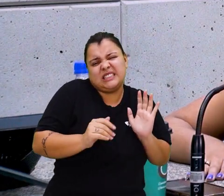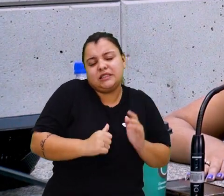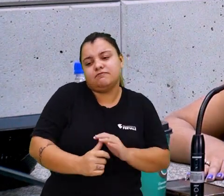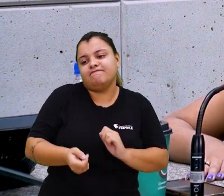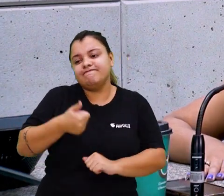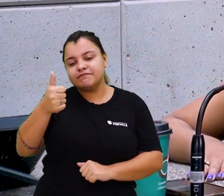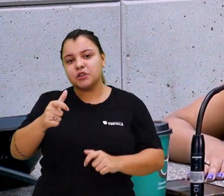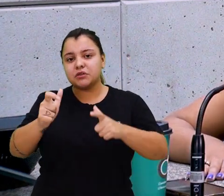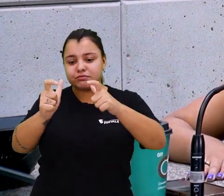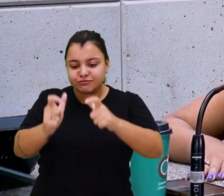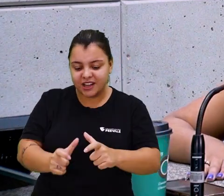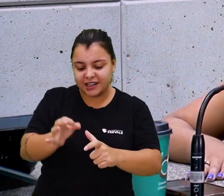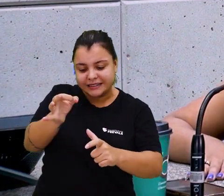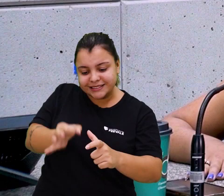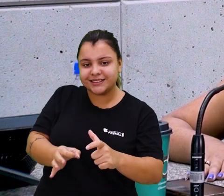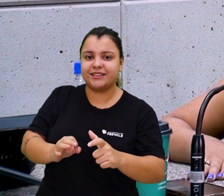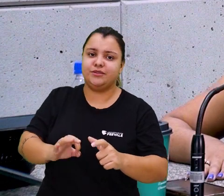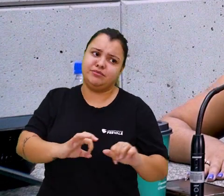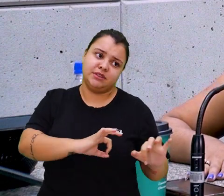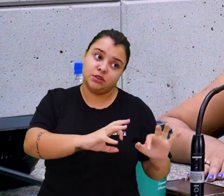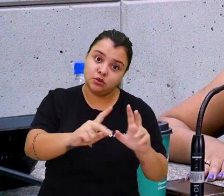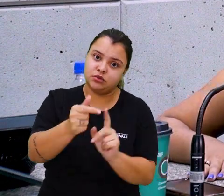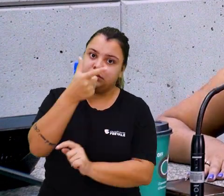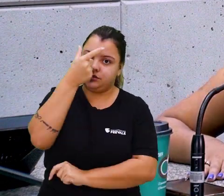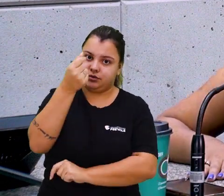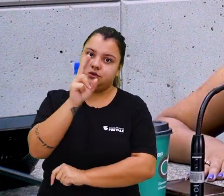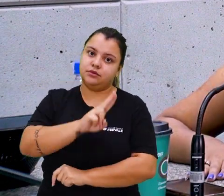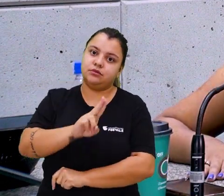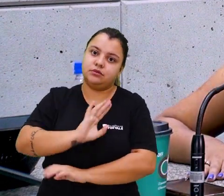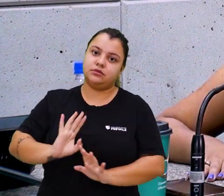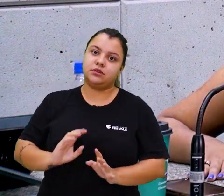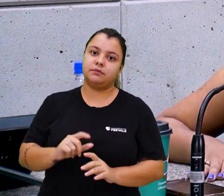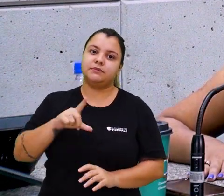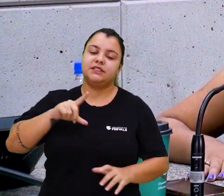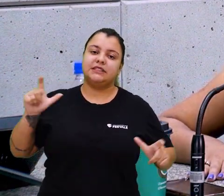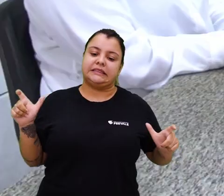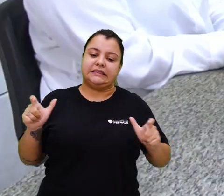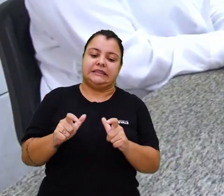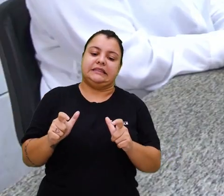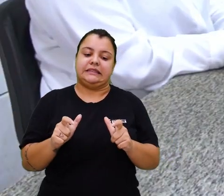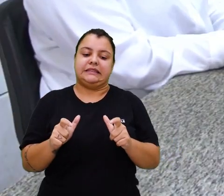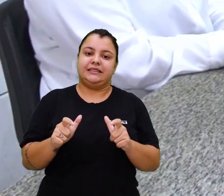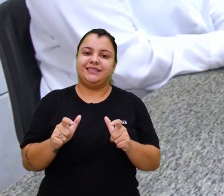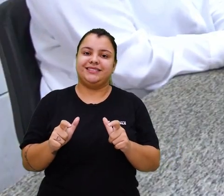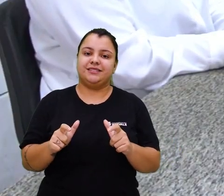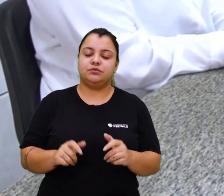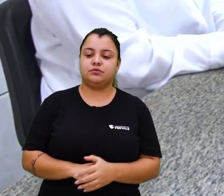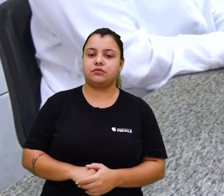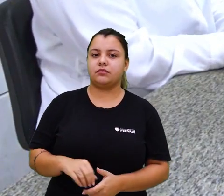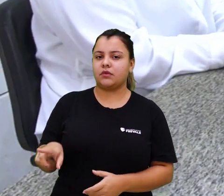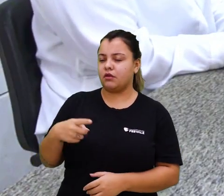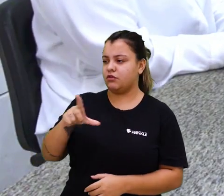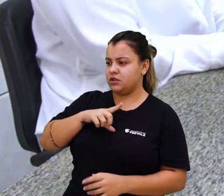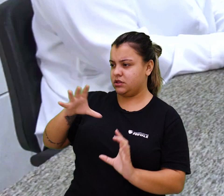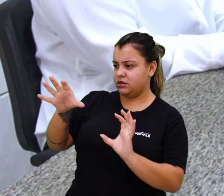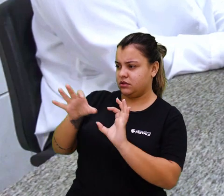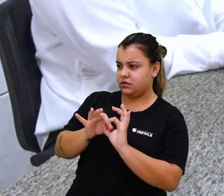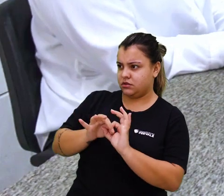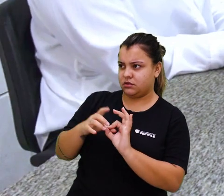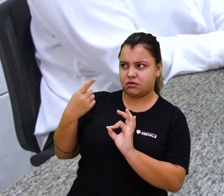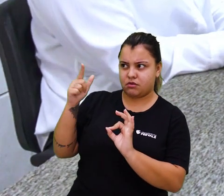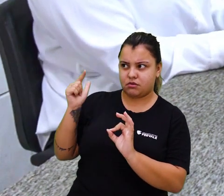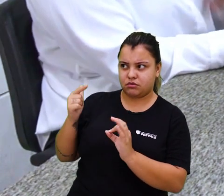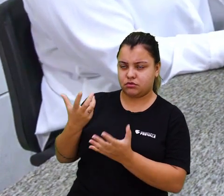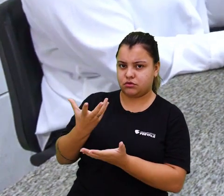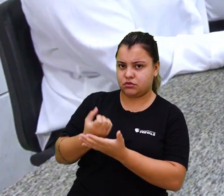equipado Uhum Então a gente não tem a gente tem uma questão uma alimentação de espaço sim e vocês têm uma ligação com esses outros podcasts